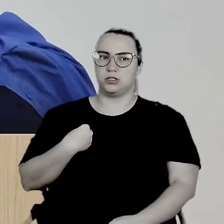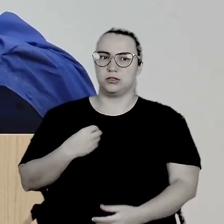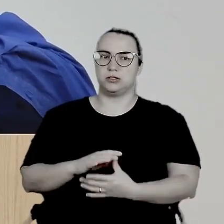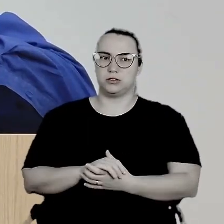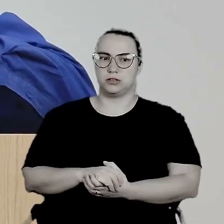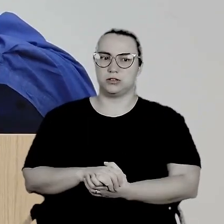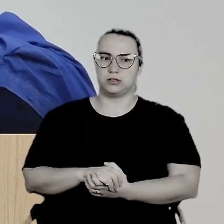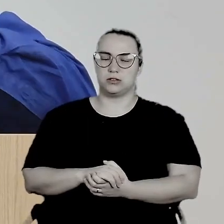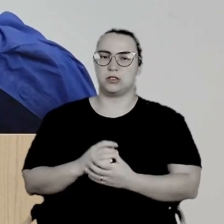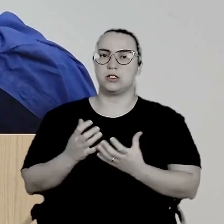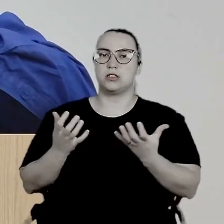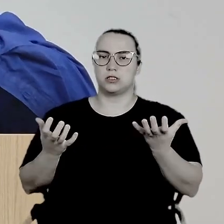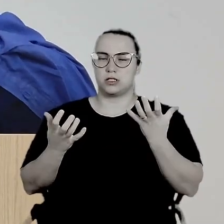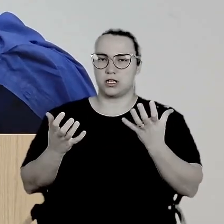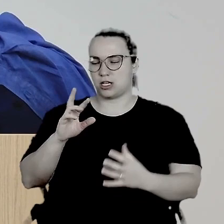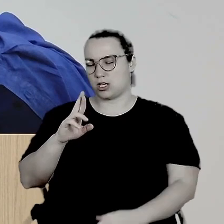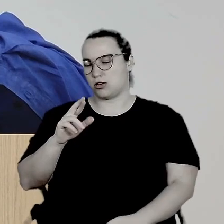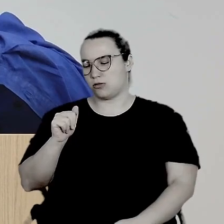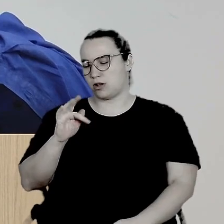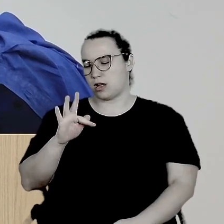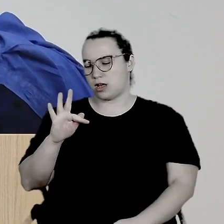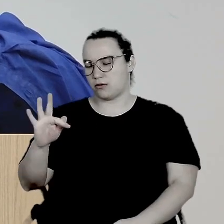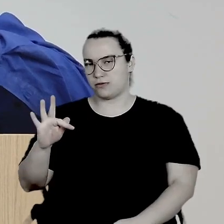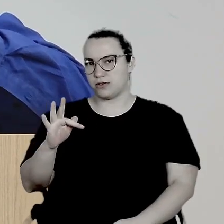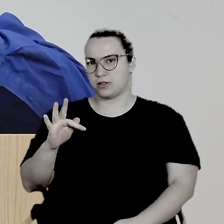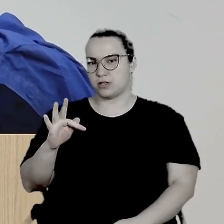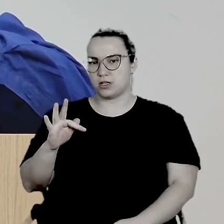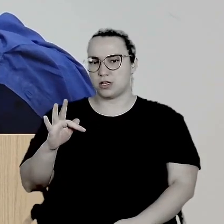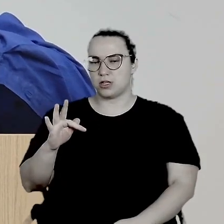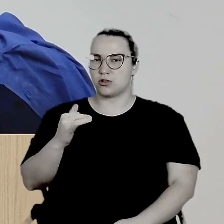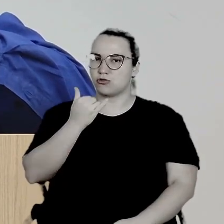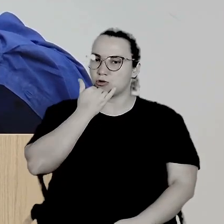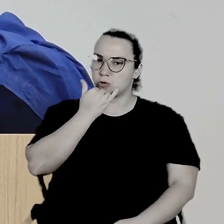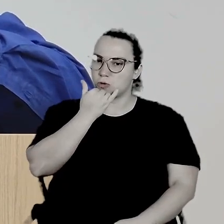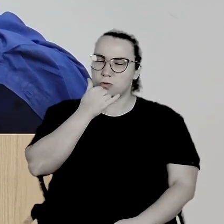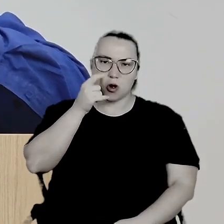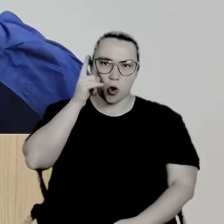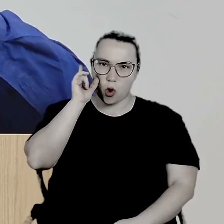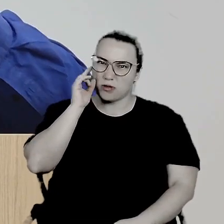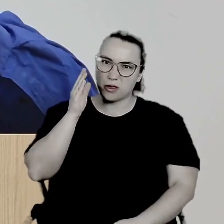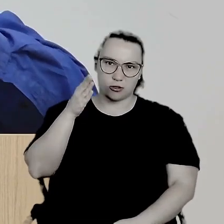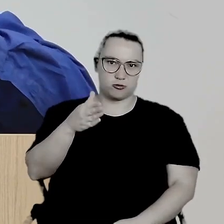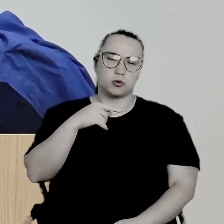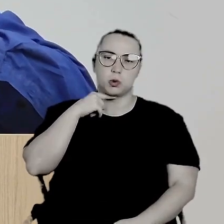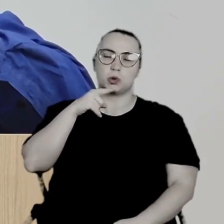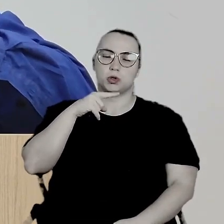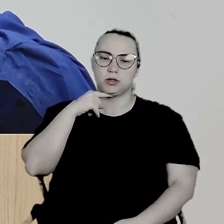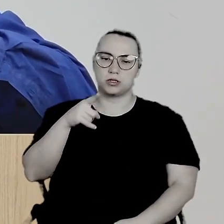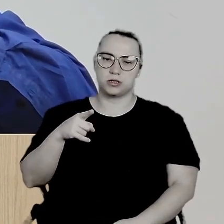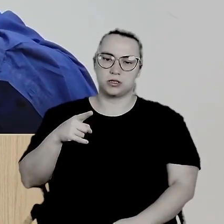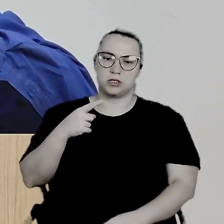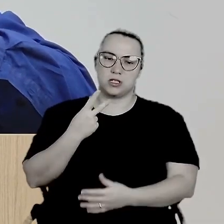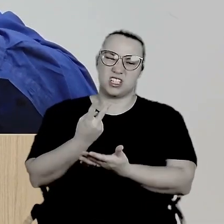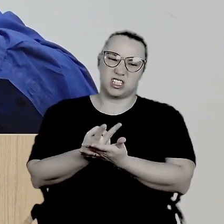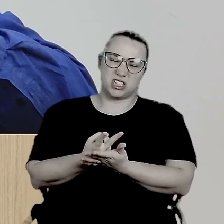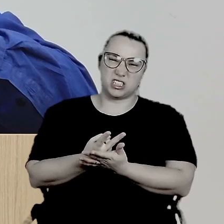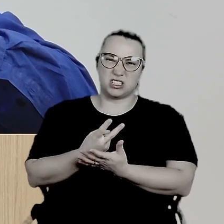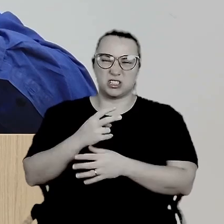aqui, Ralph, de antemão, pedir minhas desculpas de eu não estar ontem no evento lá, que eu estava acamado e estou meio ruim ainda, não estou